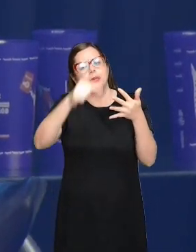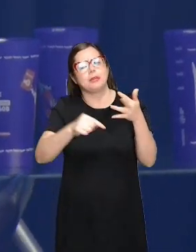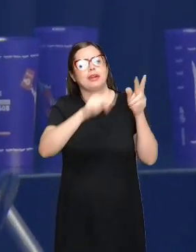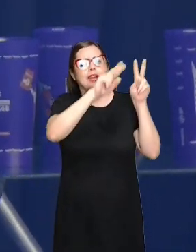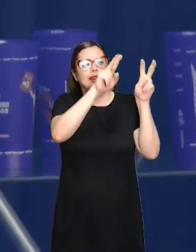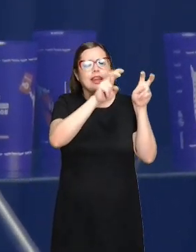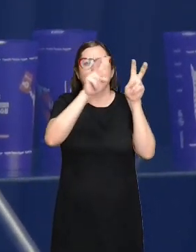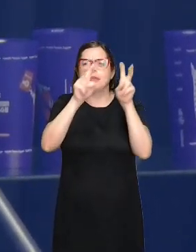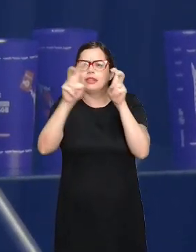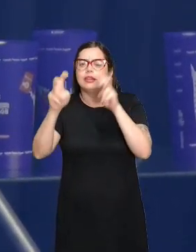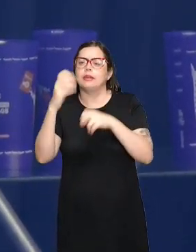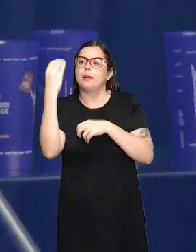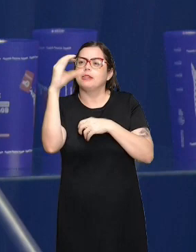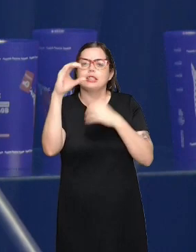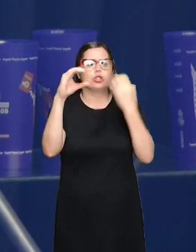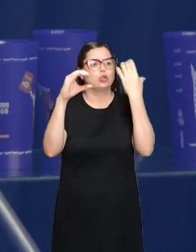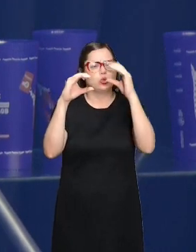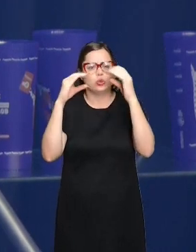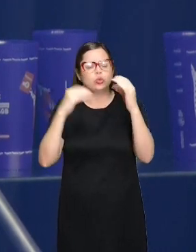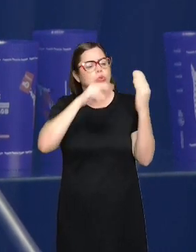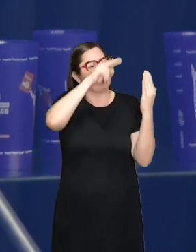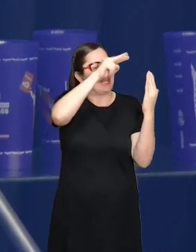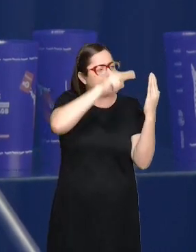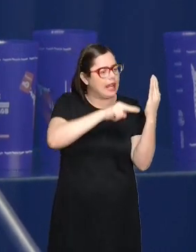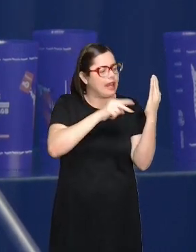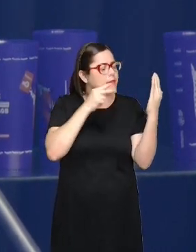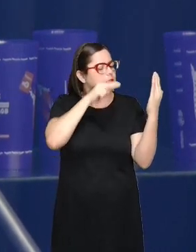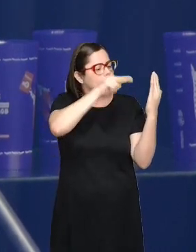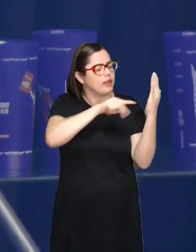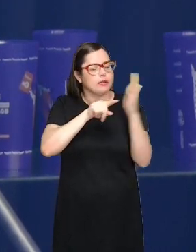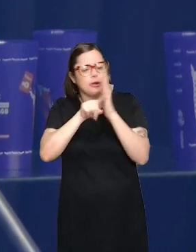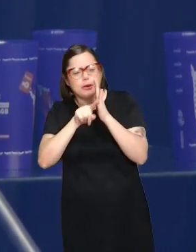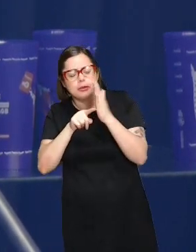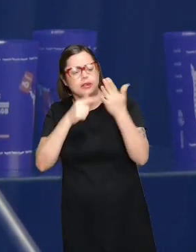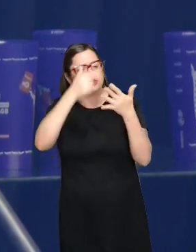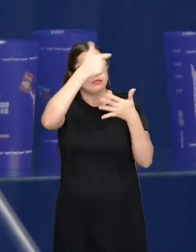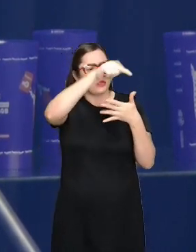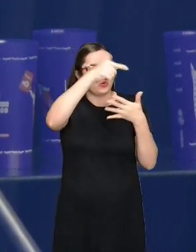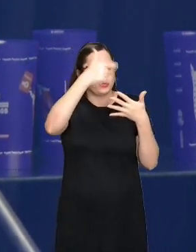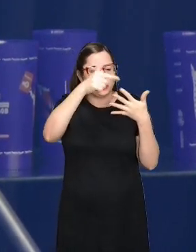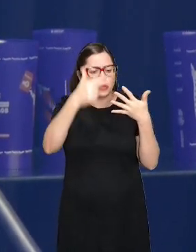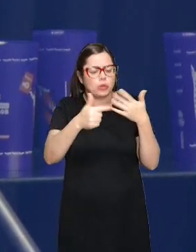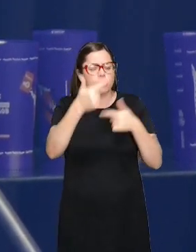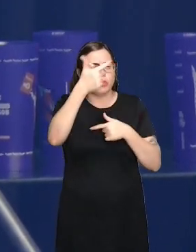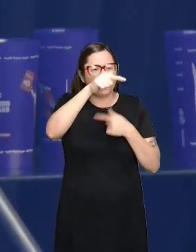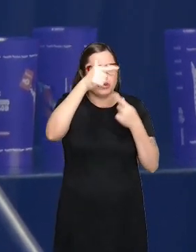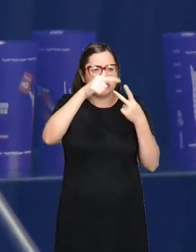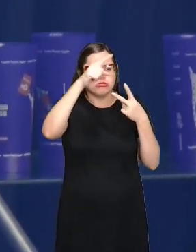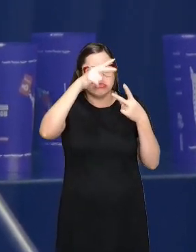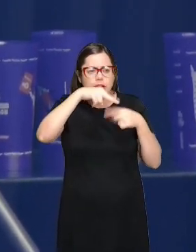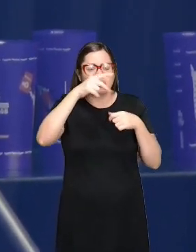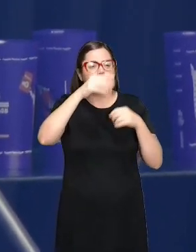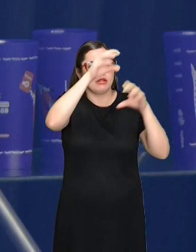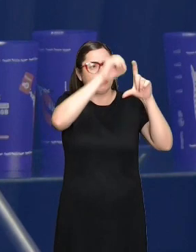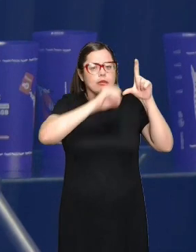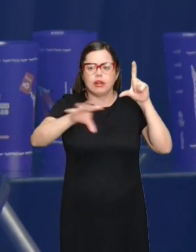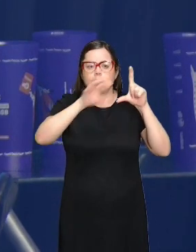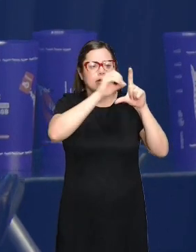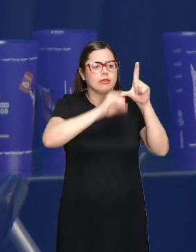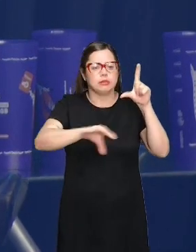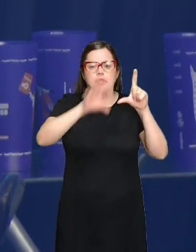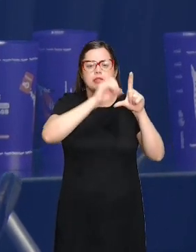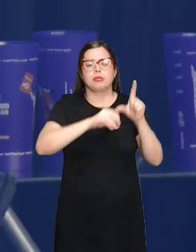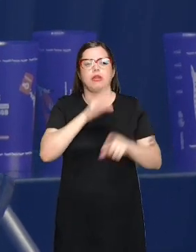dos posts que você lê, confirme ali 2, 3 vezes a notícia, não compartilhe, não saiam compartilhando